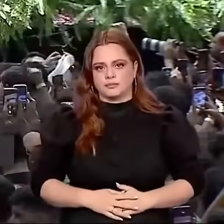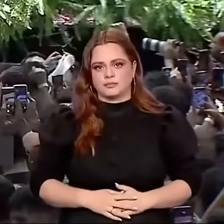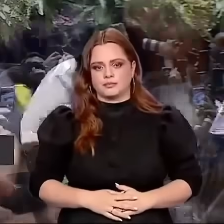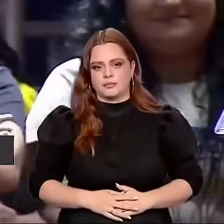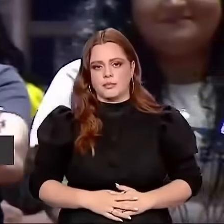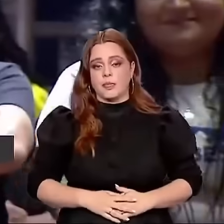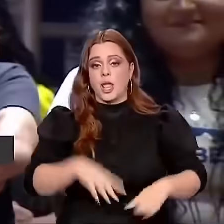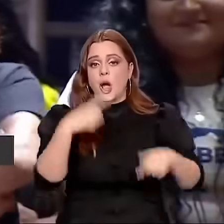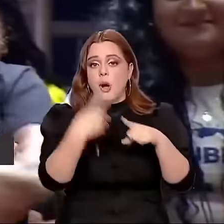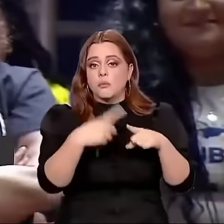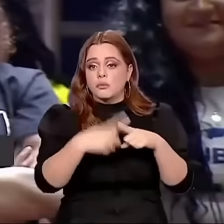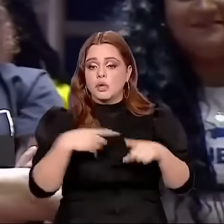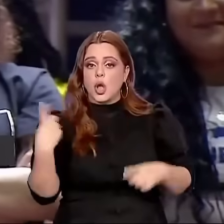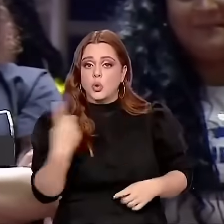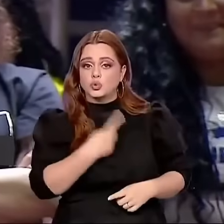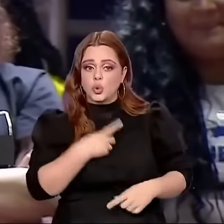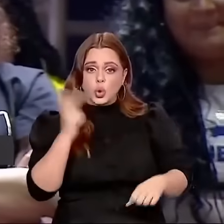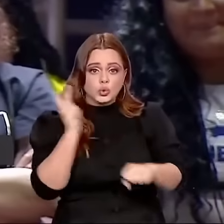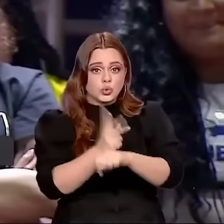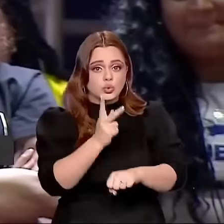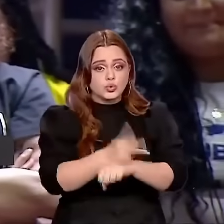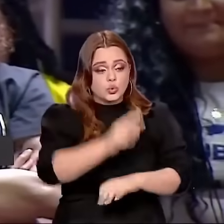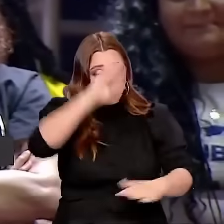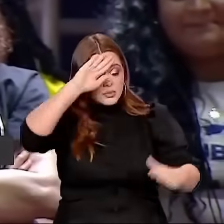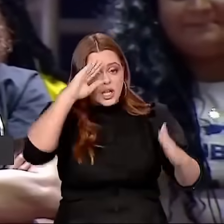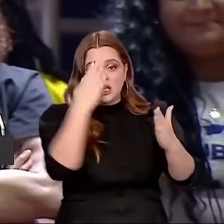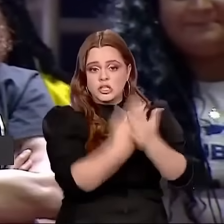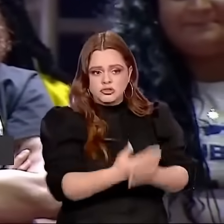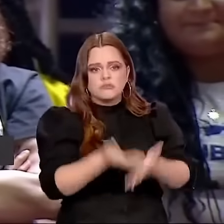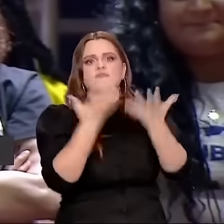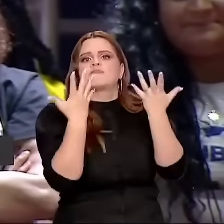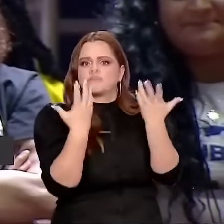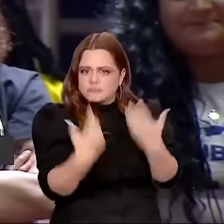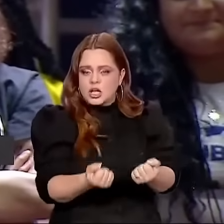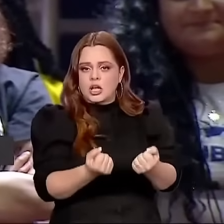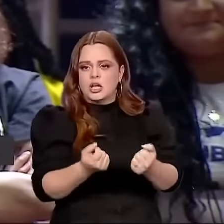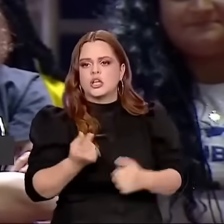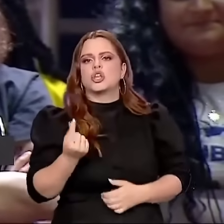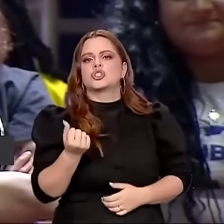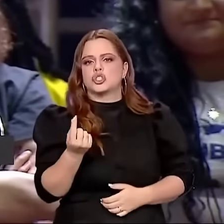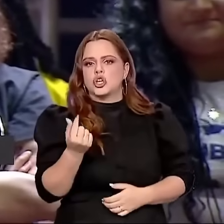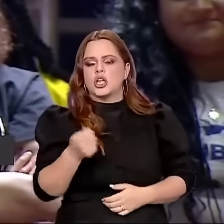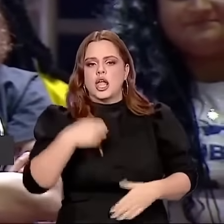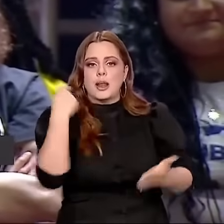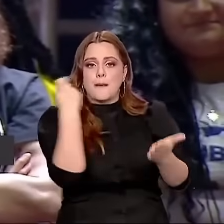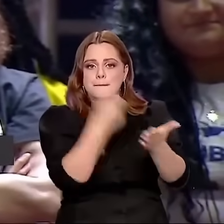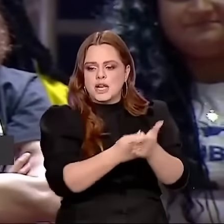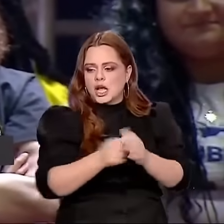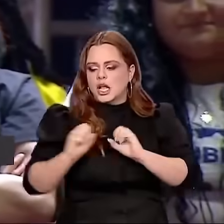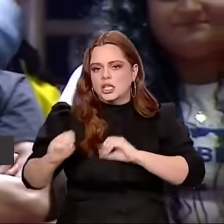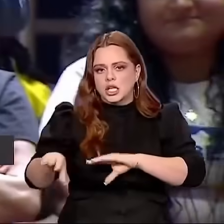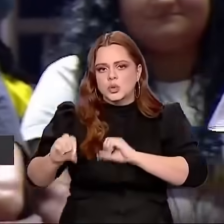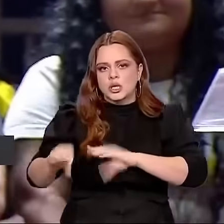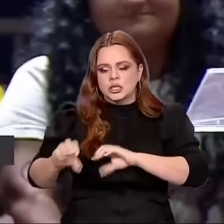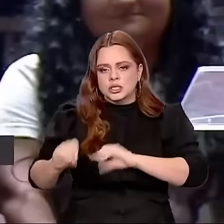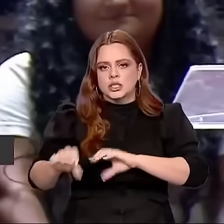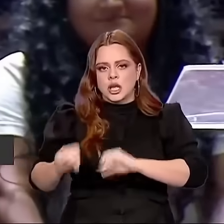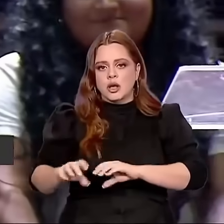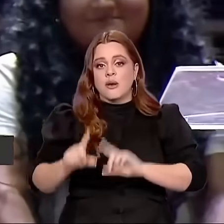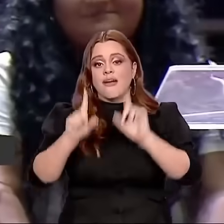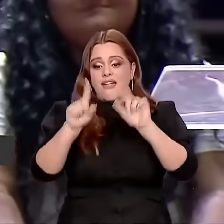Porque nós continuamos acreditando e afirmando: dinheiro aplicado em educação